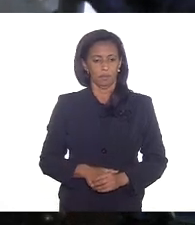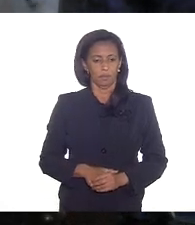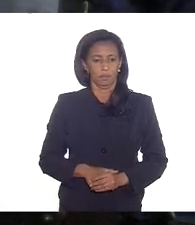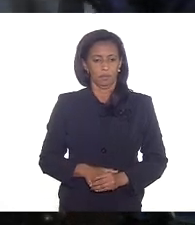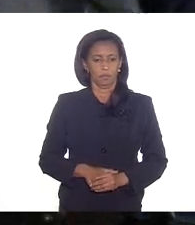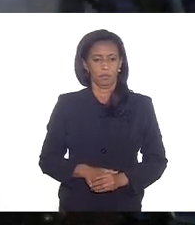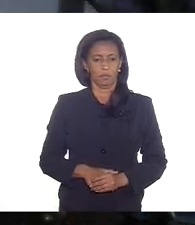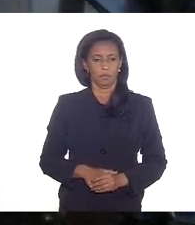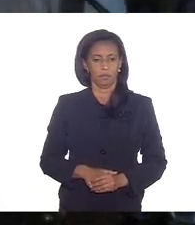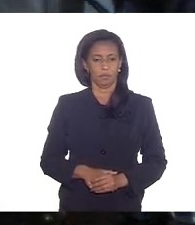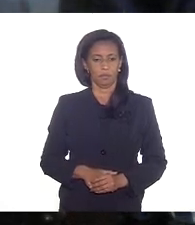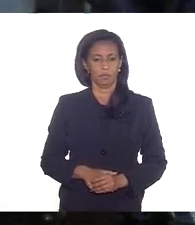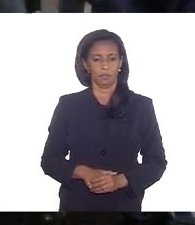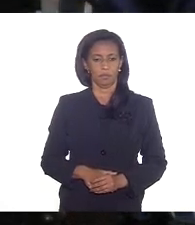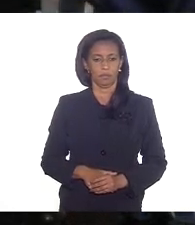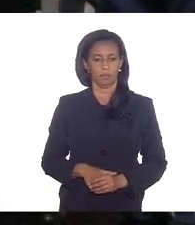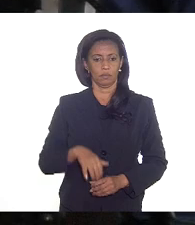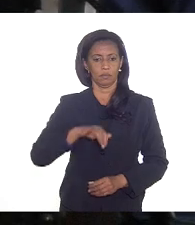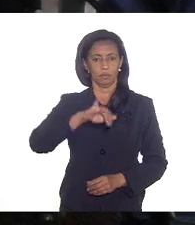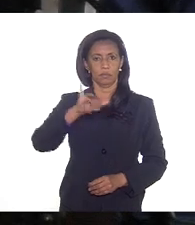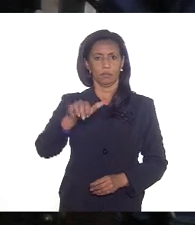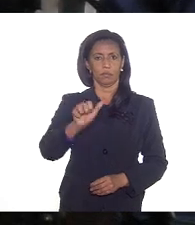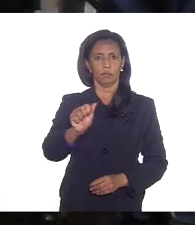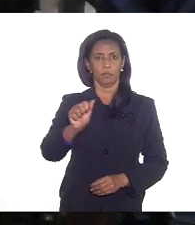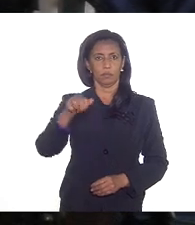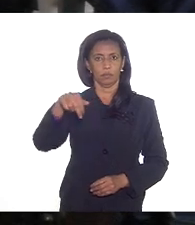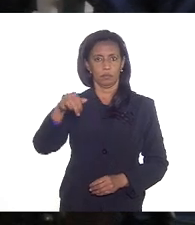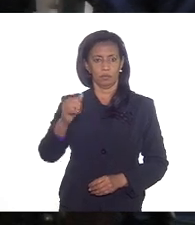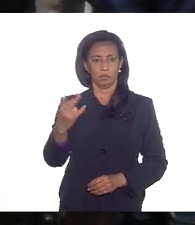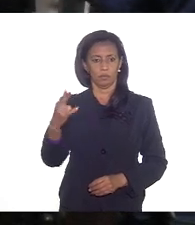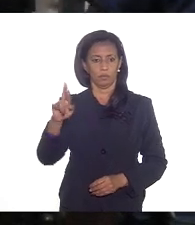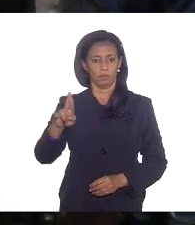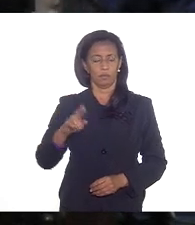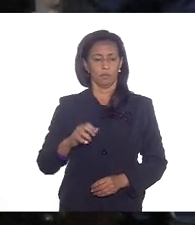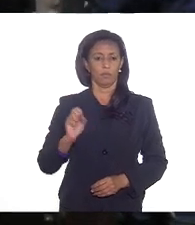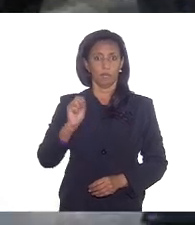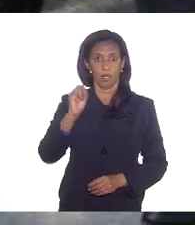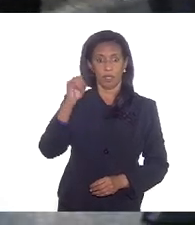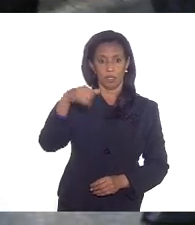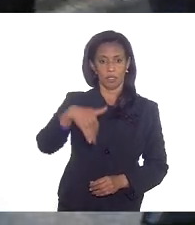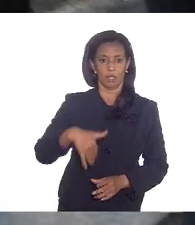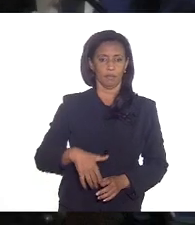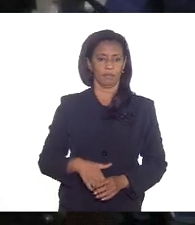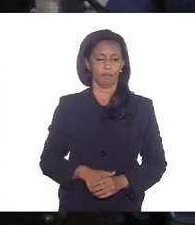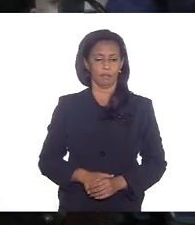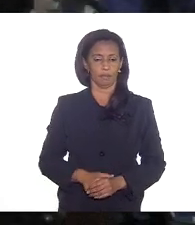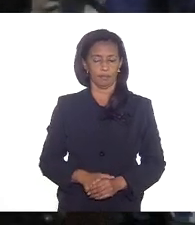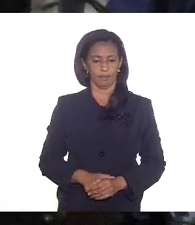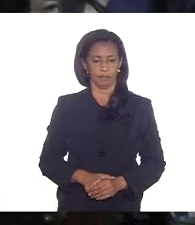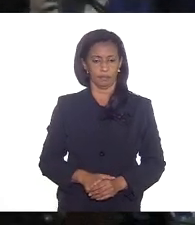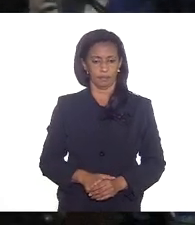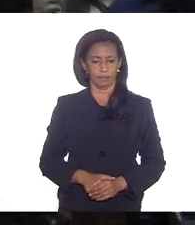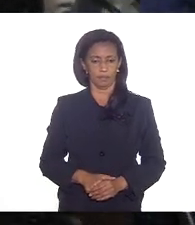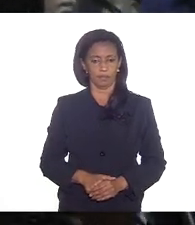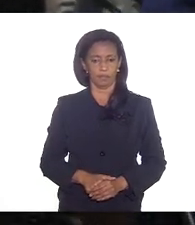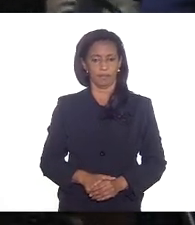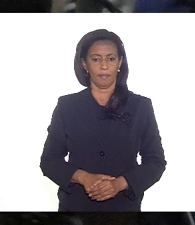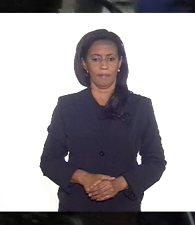o mercado Já Almir Júnior o potássio Presidente foto assim ó